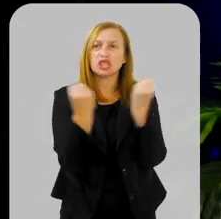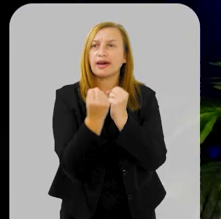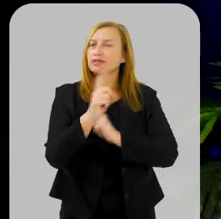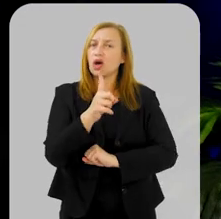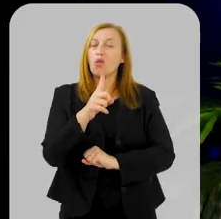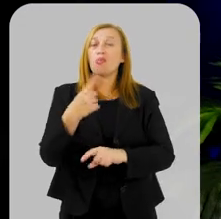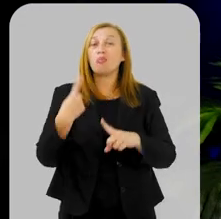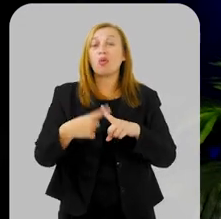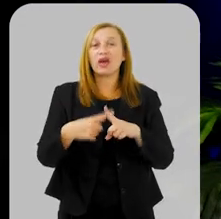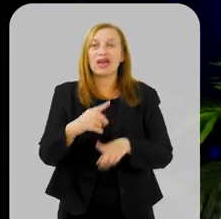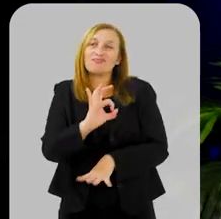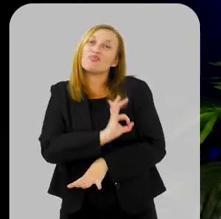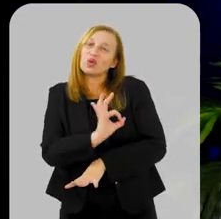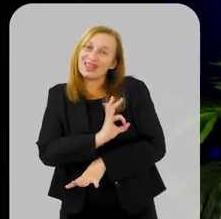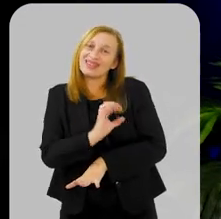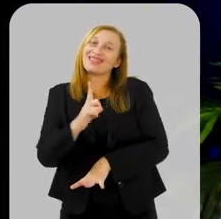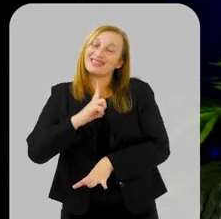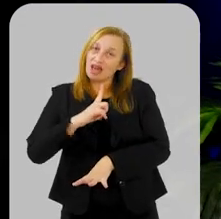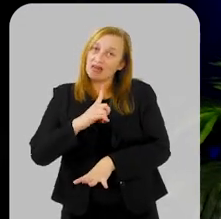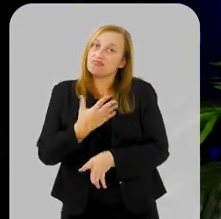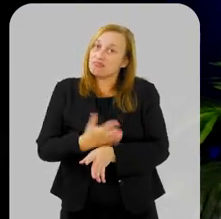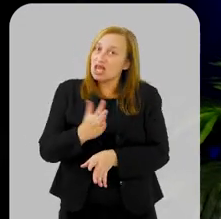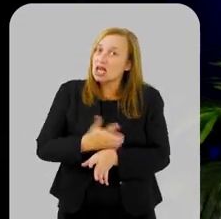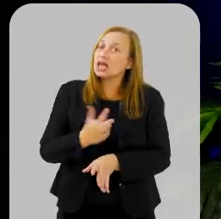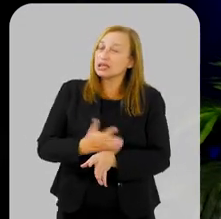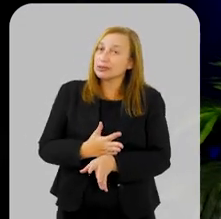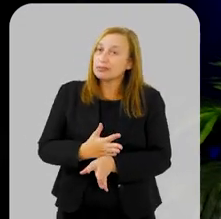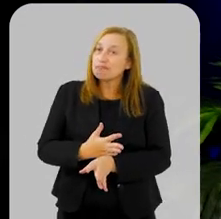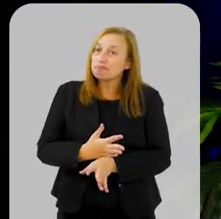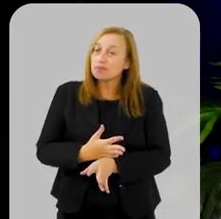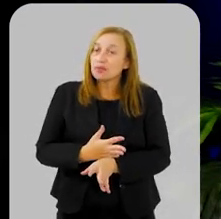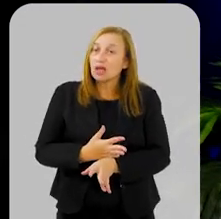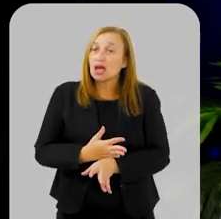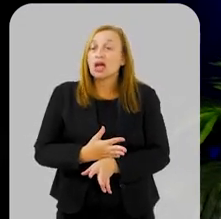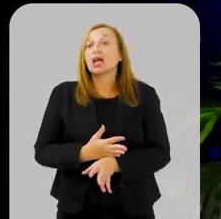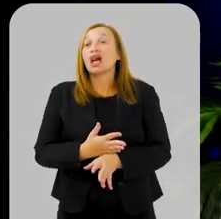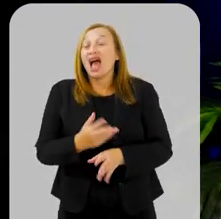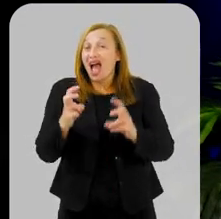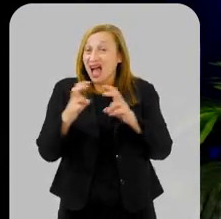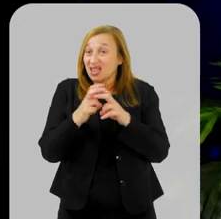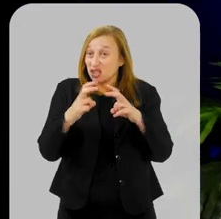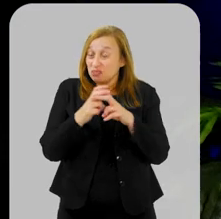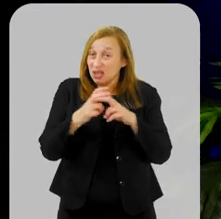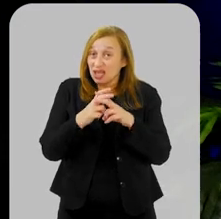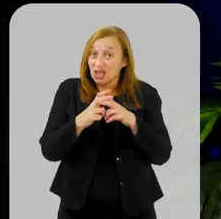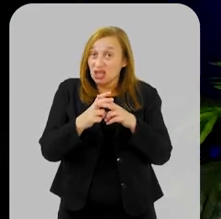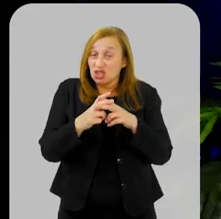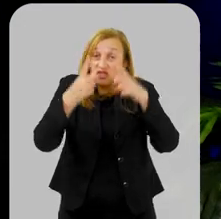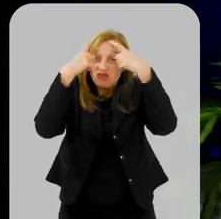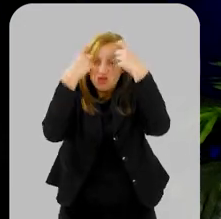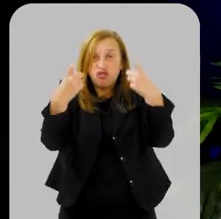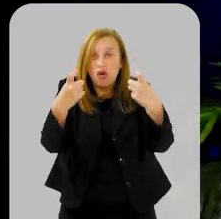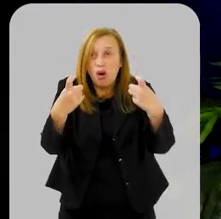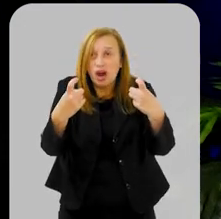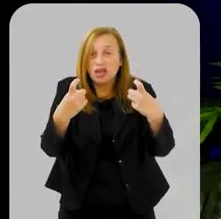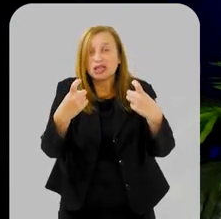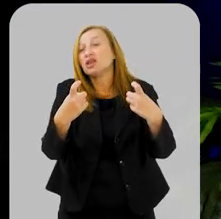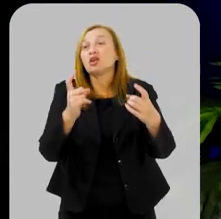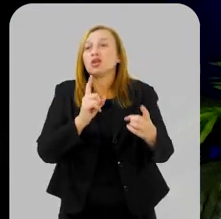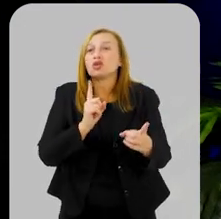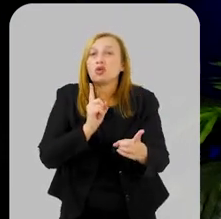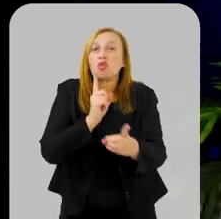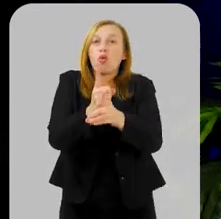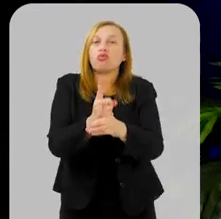estádio, porque tem policiamento treinado, disciplinado, etc, etc. Geralmente, as brigas